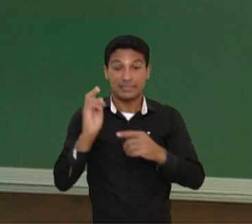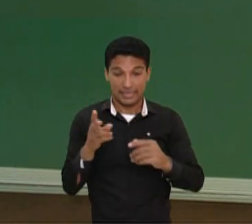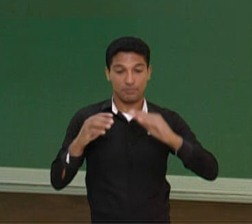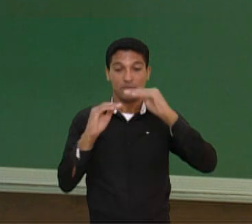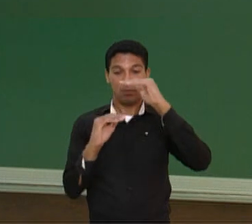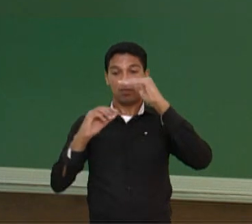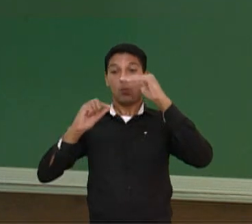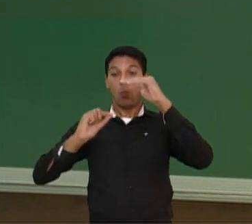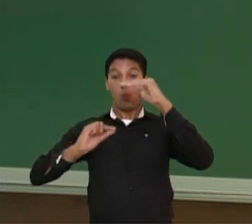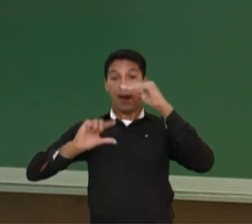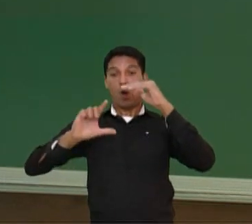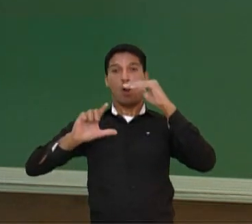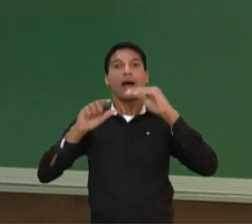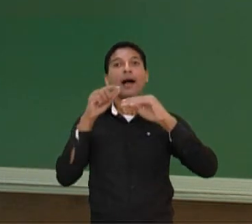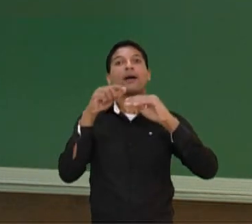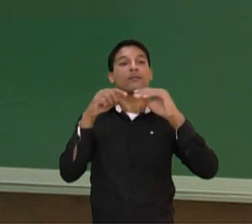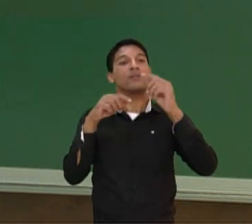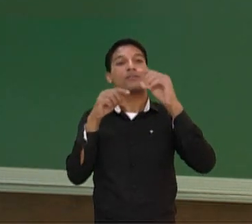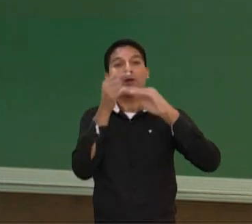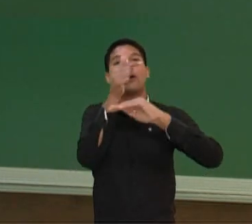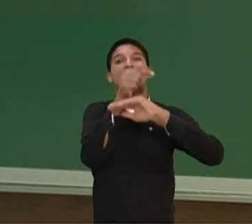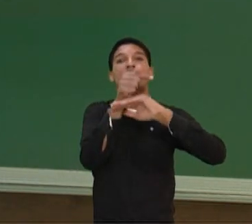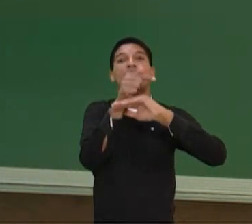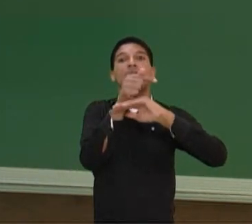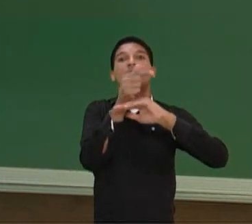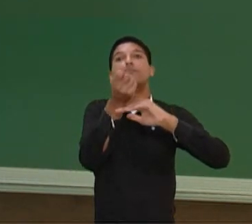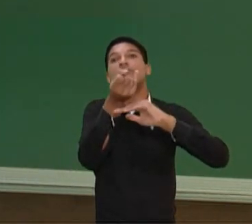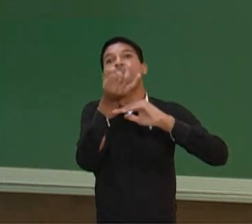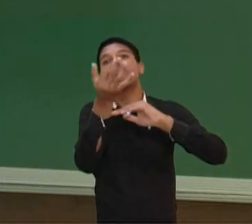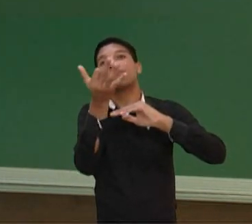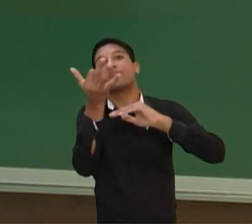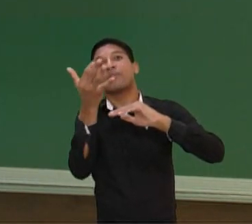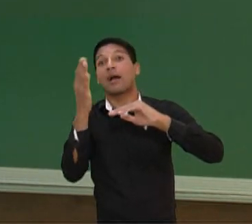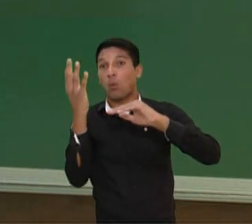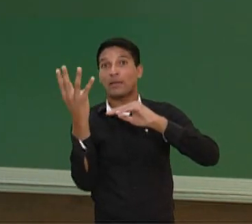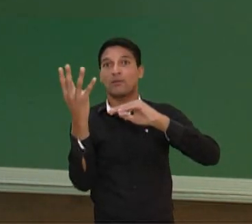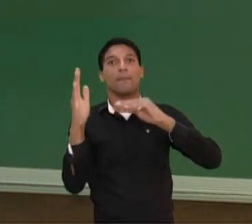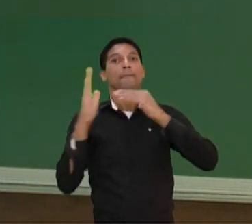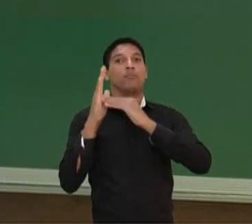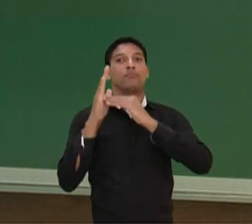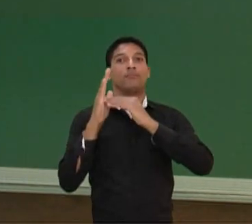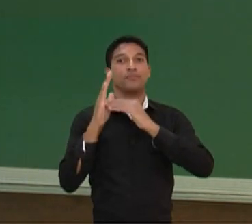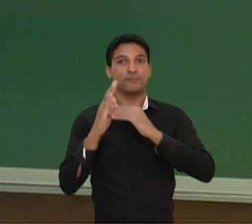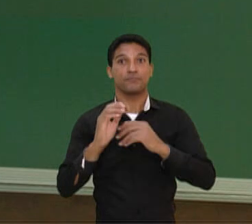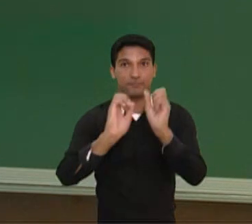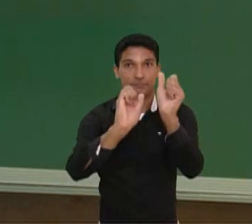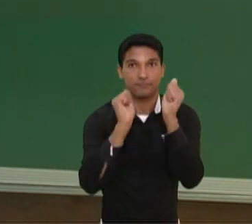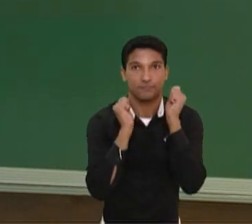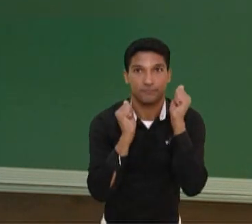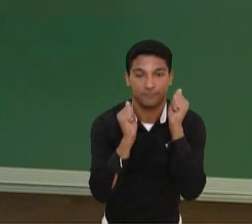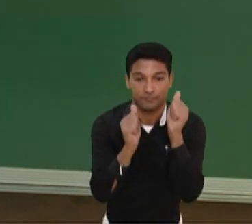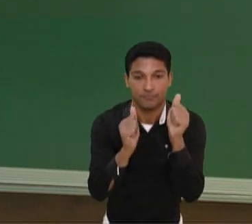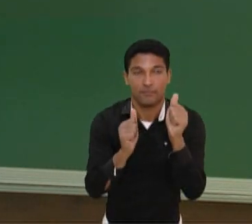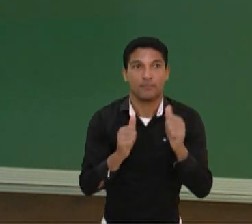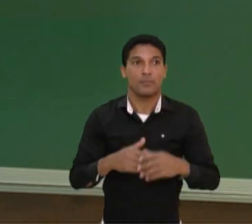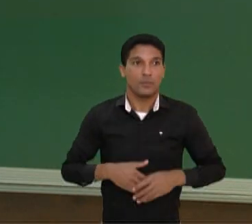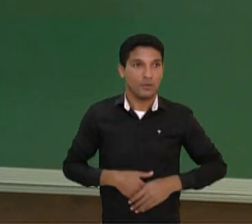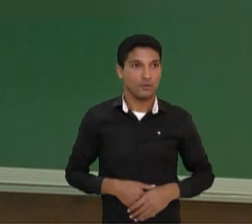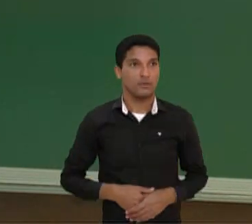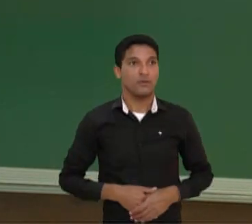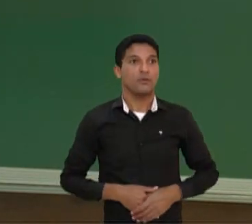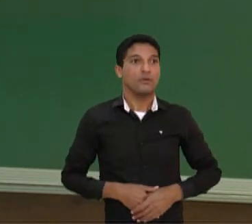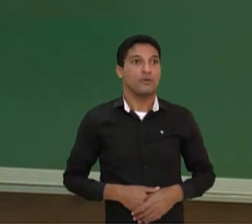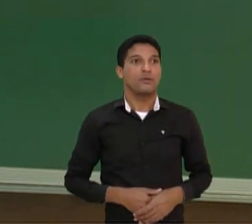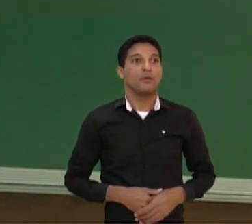que usar 4 vezes 3 vezes 2 vezes 1 se eu não cortasse ali. É só por isso, mas funciona com qualquer um, ok? Então, eu vou desenvolver o 7 até chegar